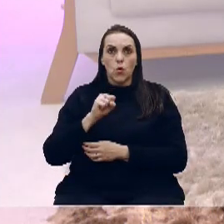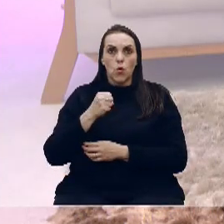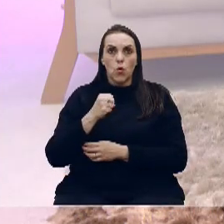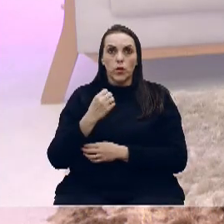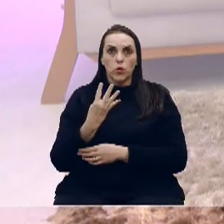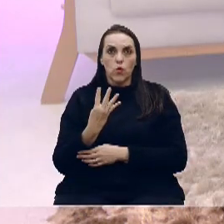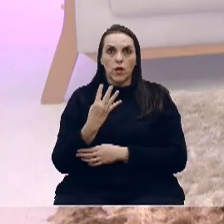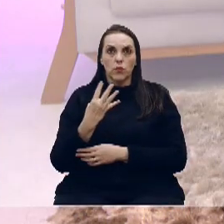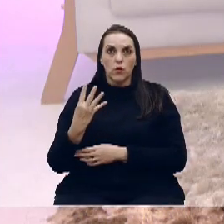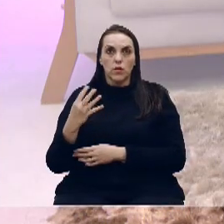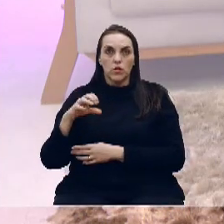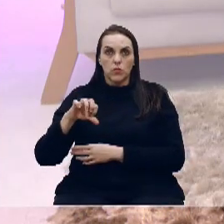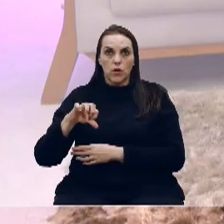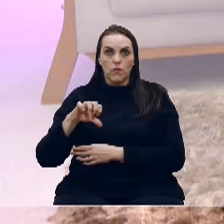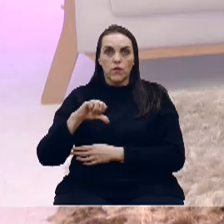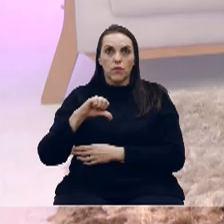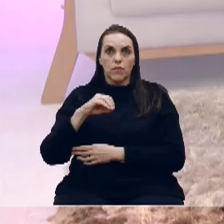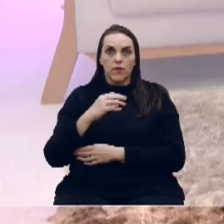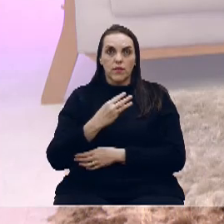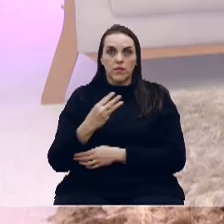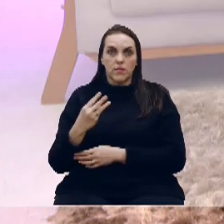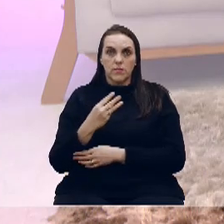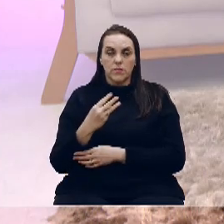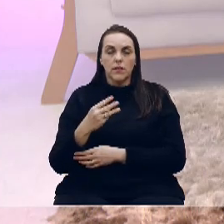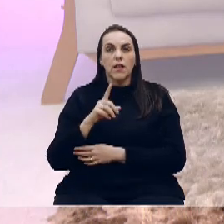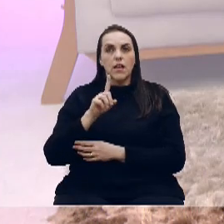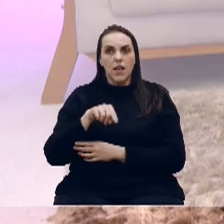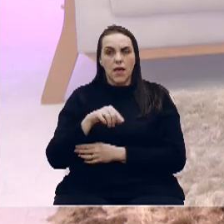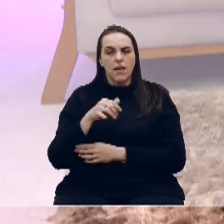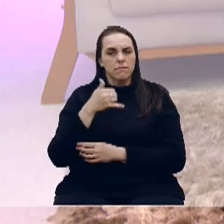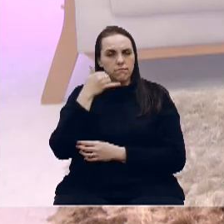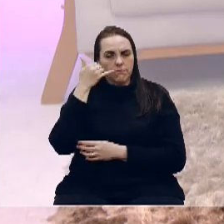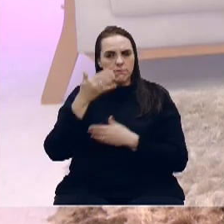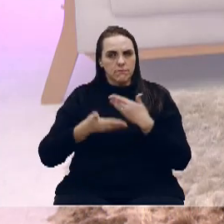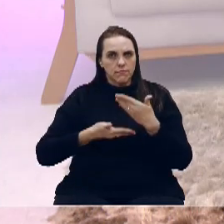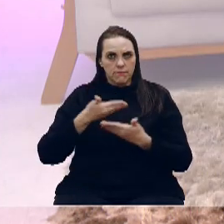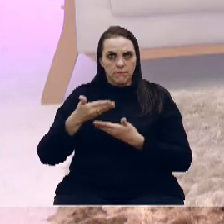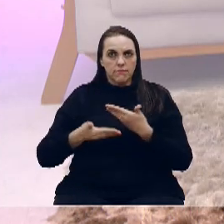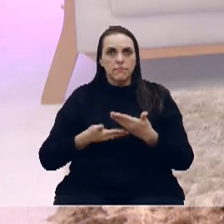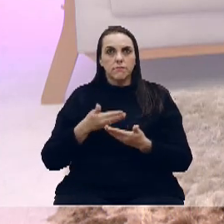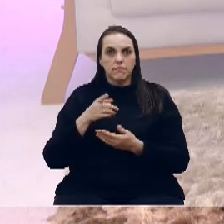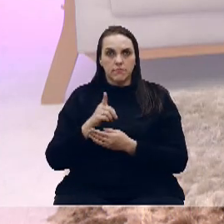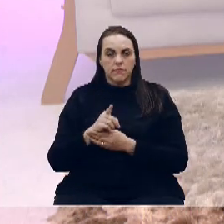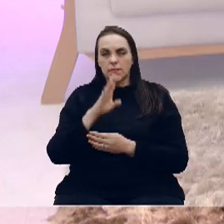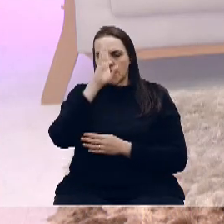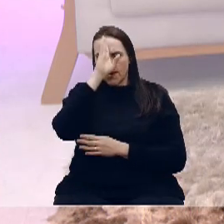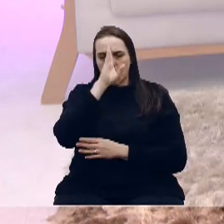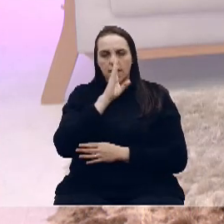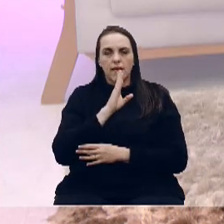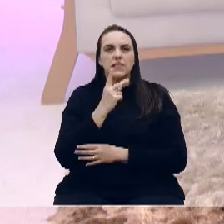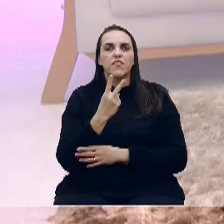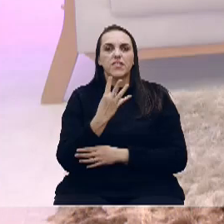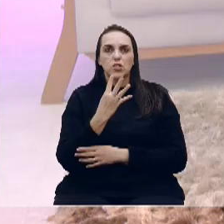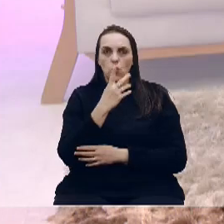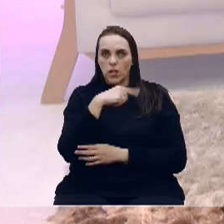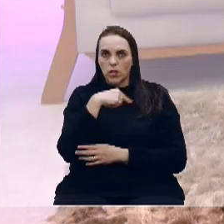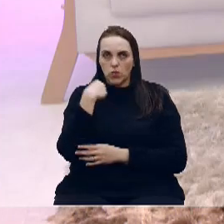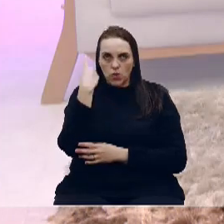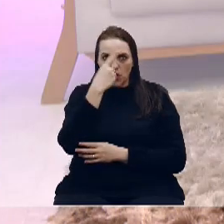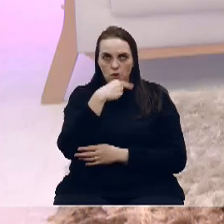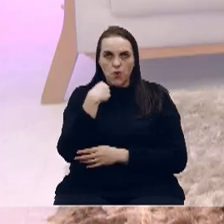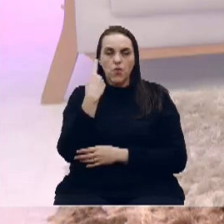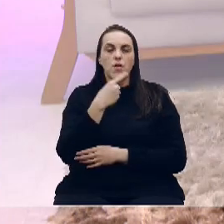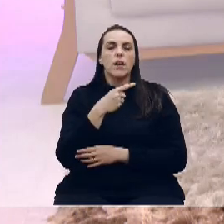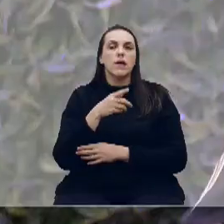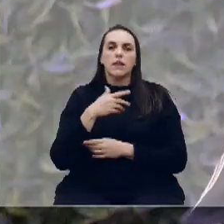5484499033, né? Isso, que é legal o WhatsApp que também... Que é um serviço que está à disposição de todos, né? Exato, gratuitamente, 24 horas por dia, estamos na linha de